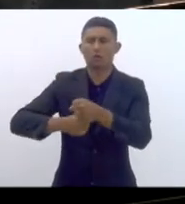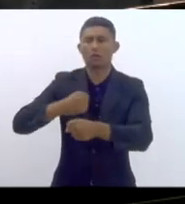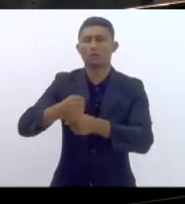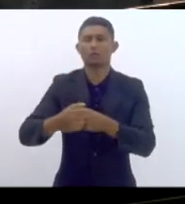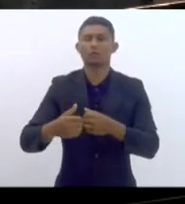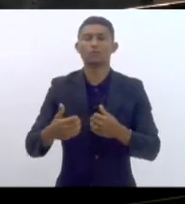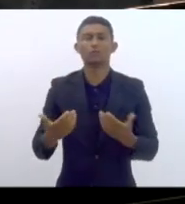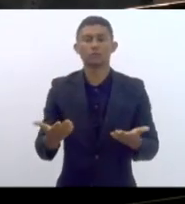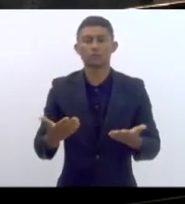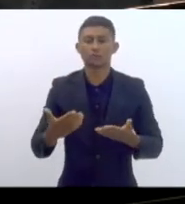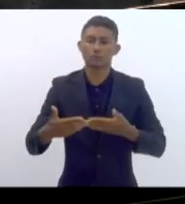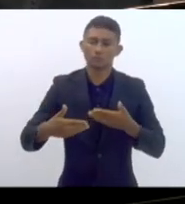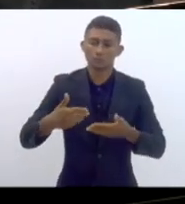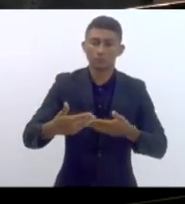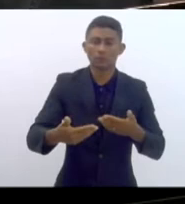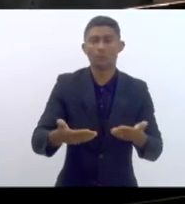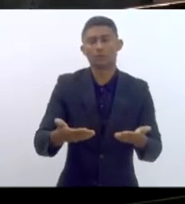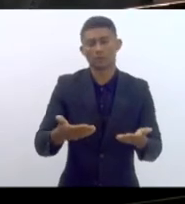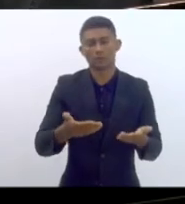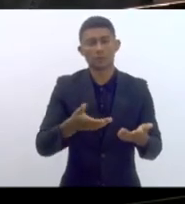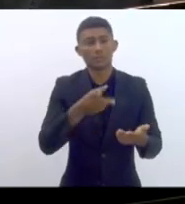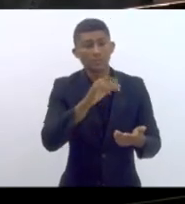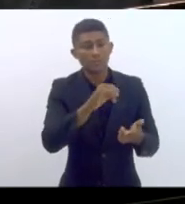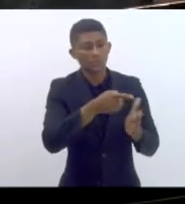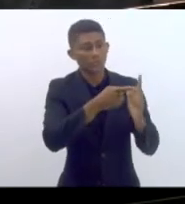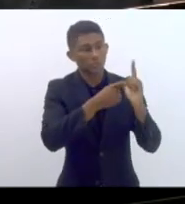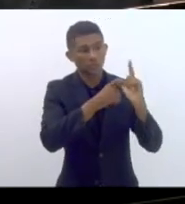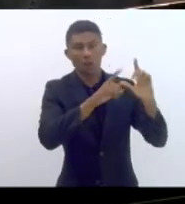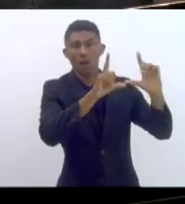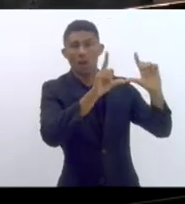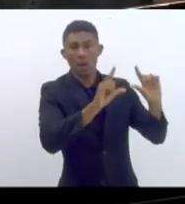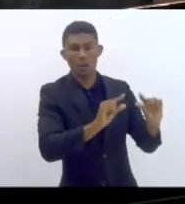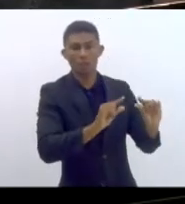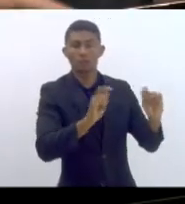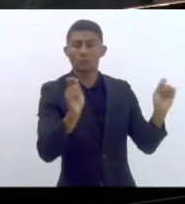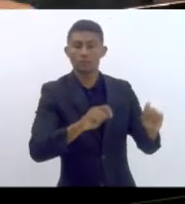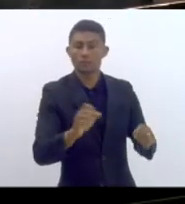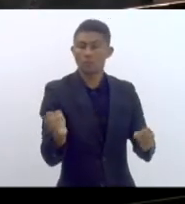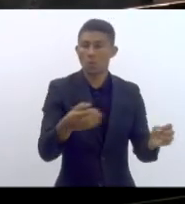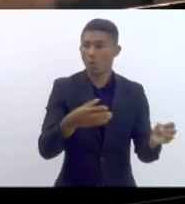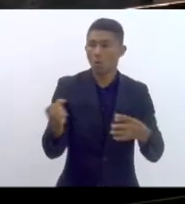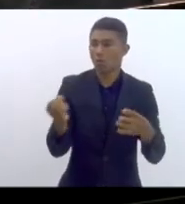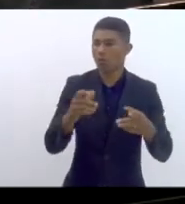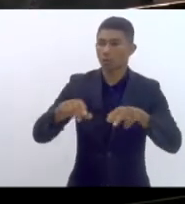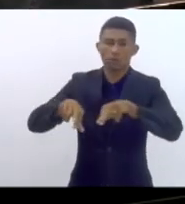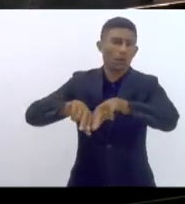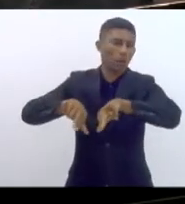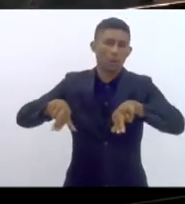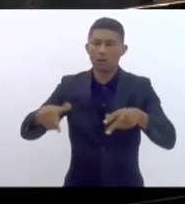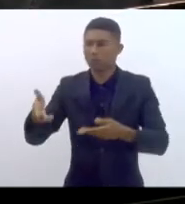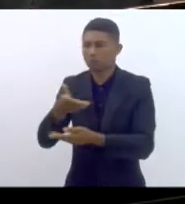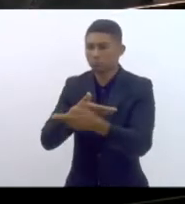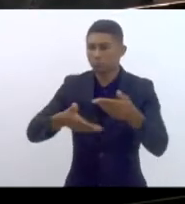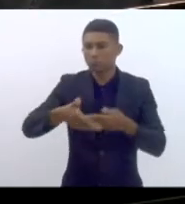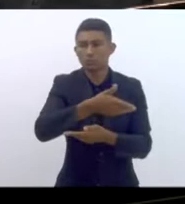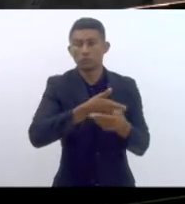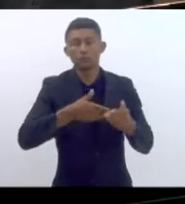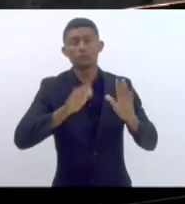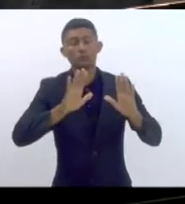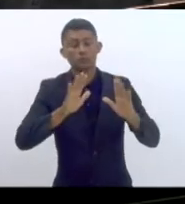limite, abrirá espaço para novas operações, então é uma foto do que temos hoje do estoque, a gente conseguiria, em